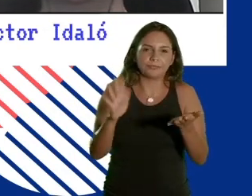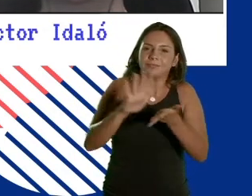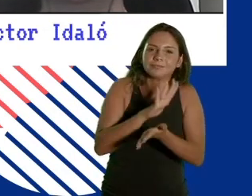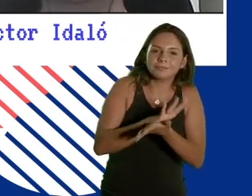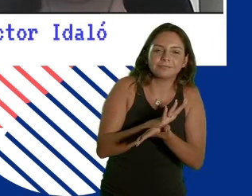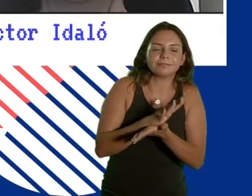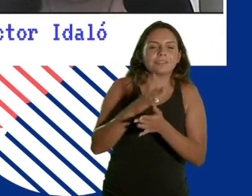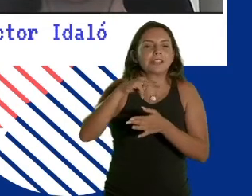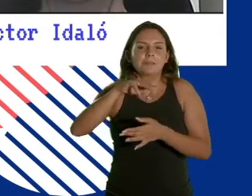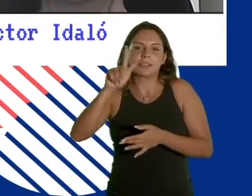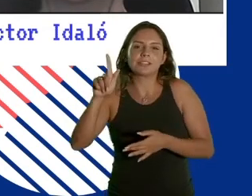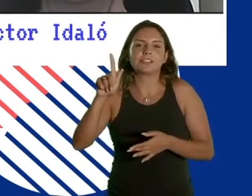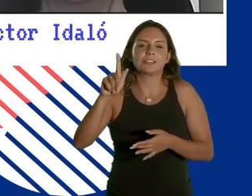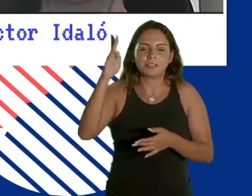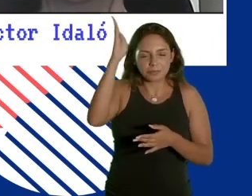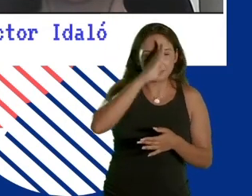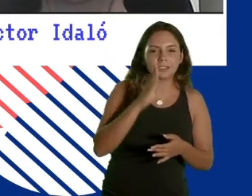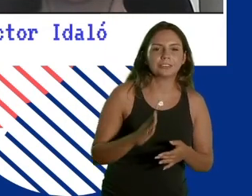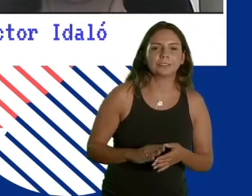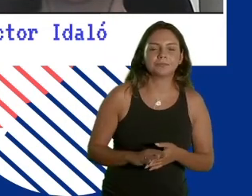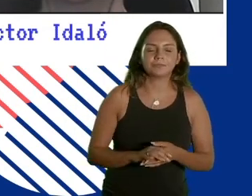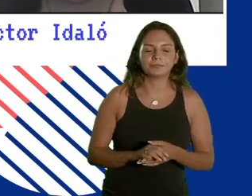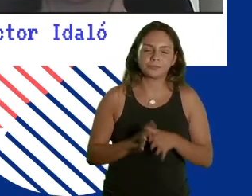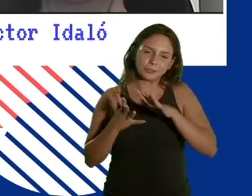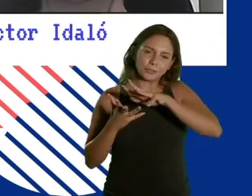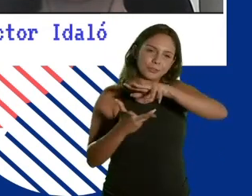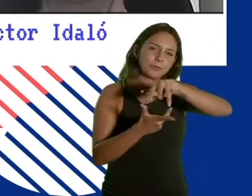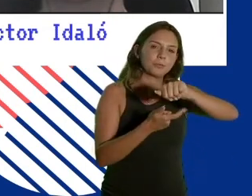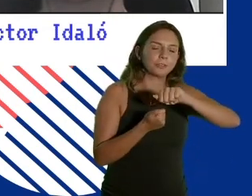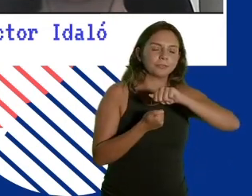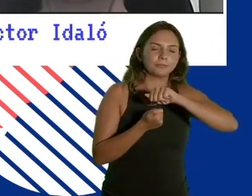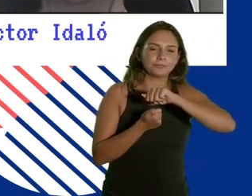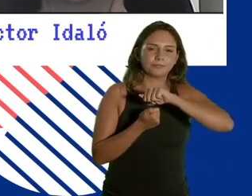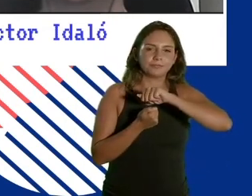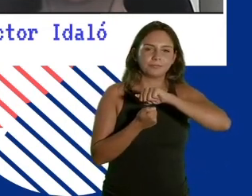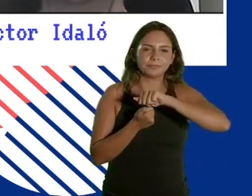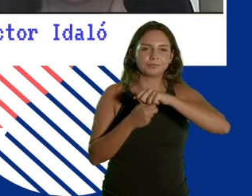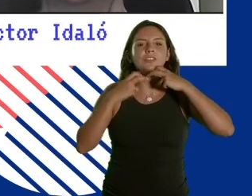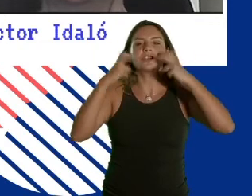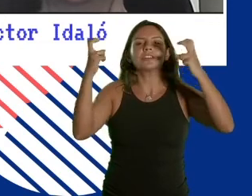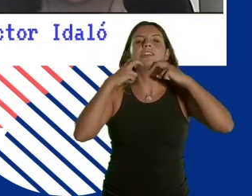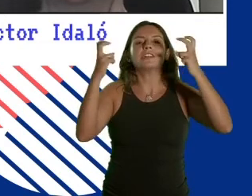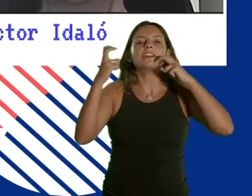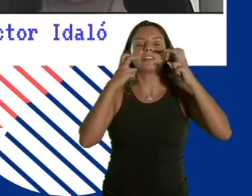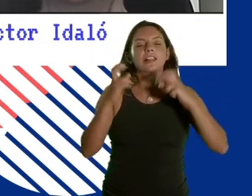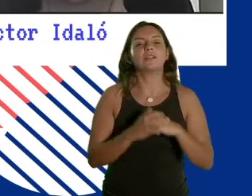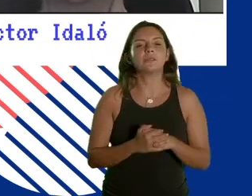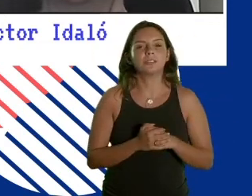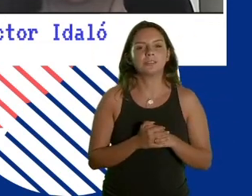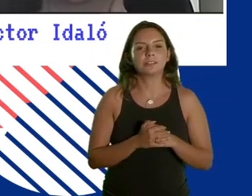Araxá, Minas Gerais, Brasil, o mundo, e clamo em alta